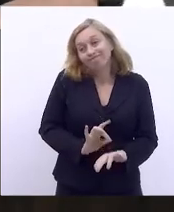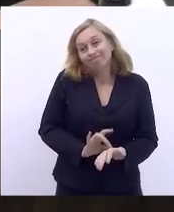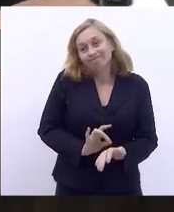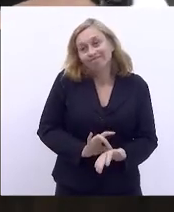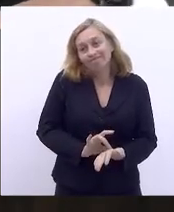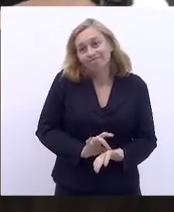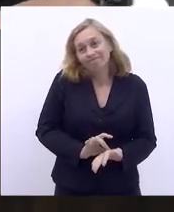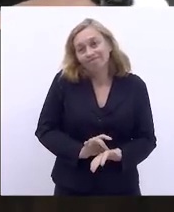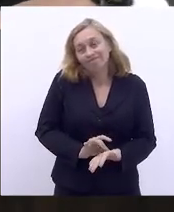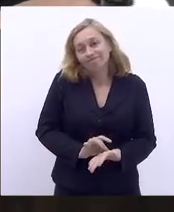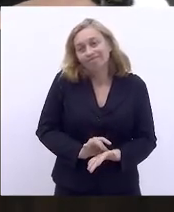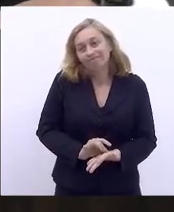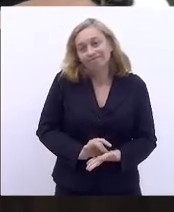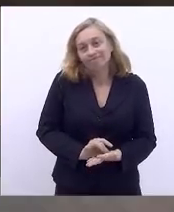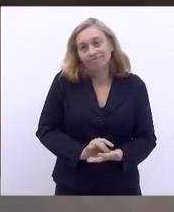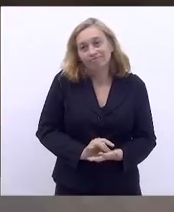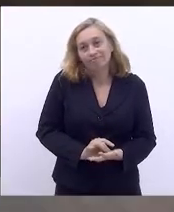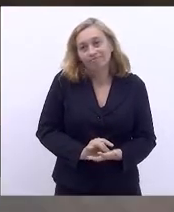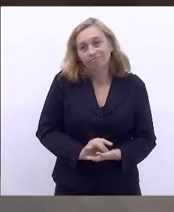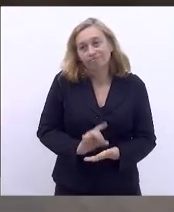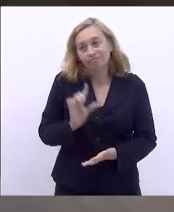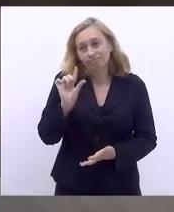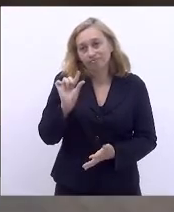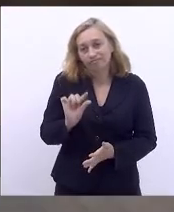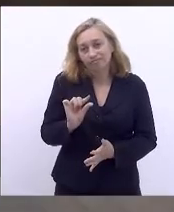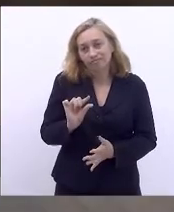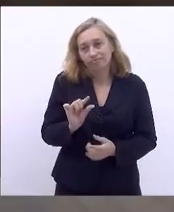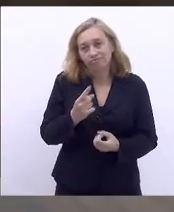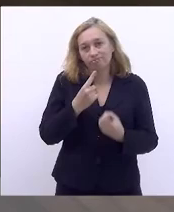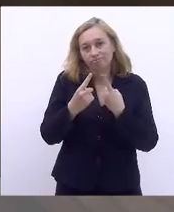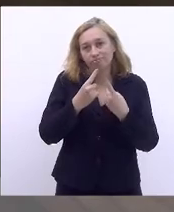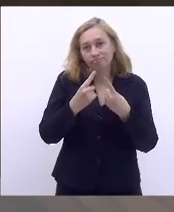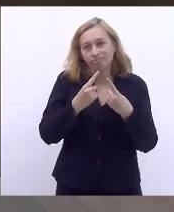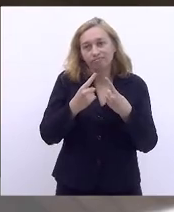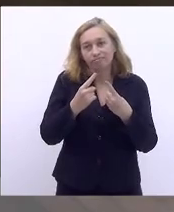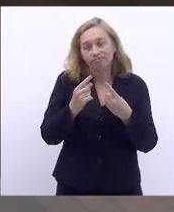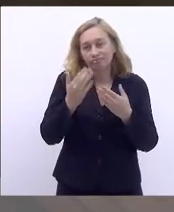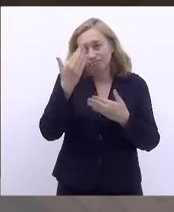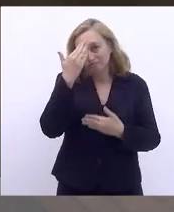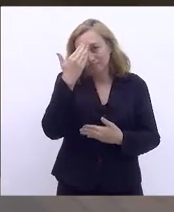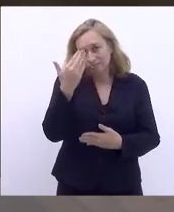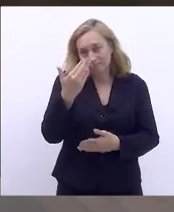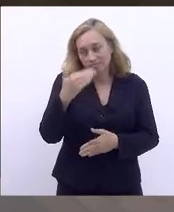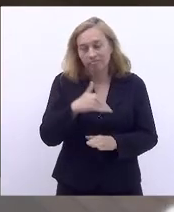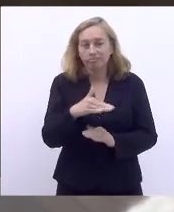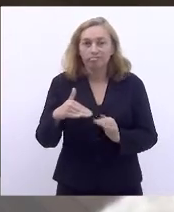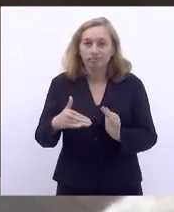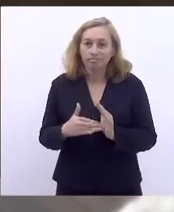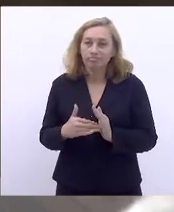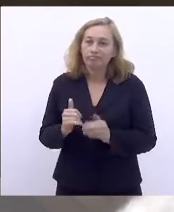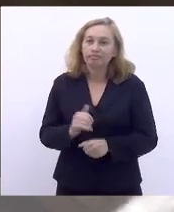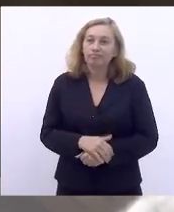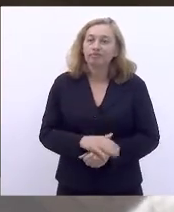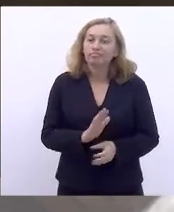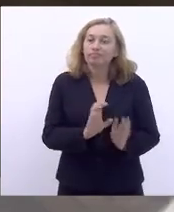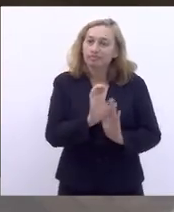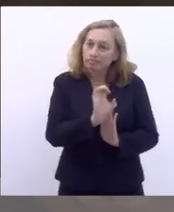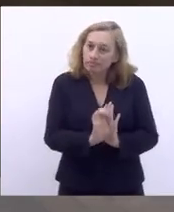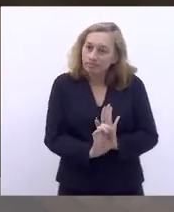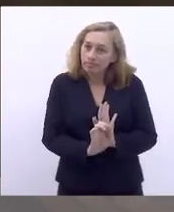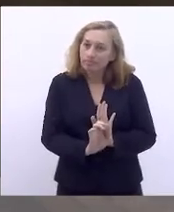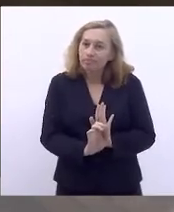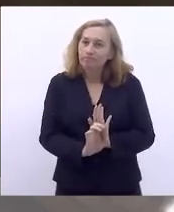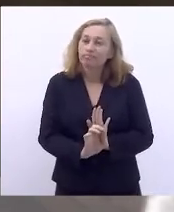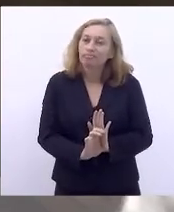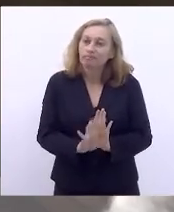seria menor que uma discussão, seria só um agradecimento aí a todos. E as emendas que